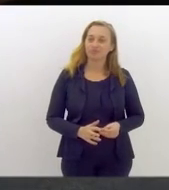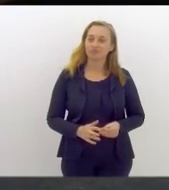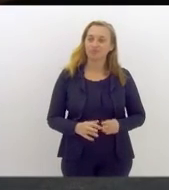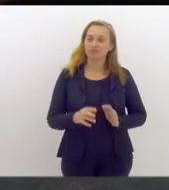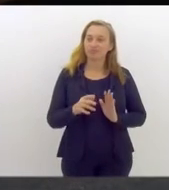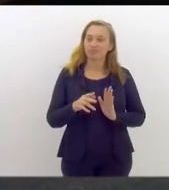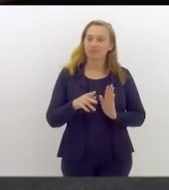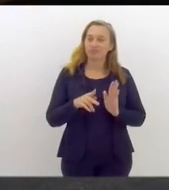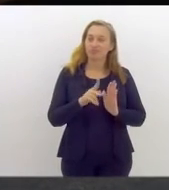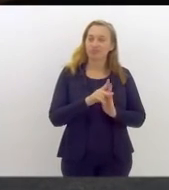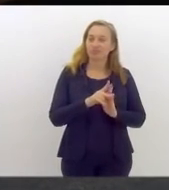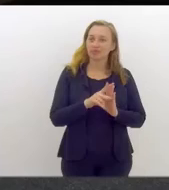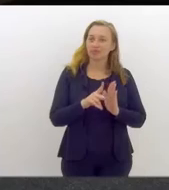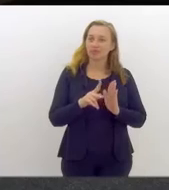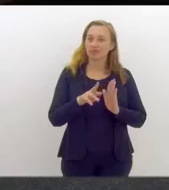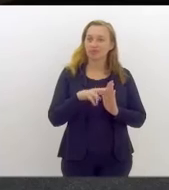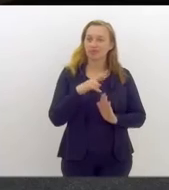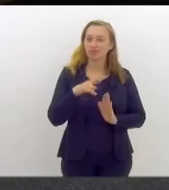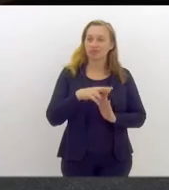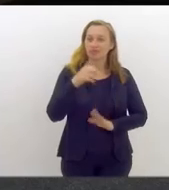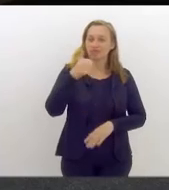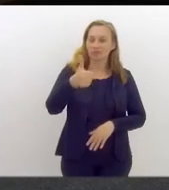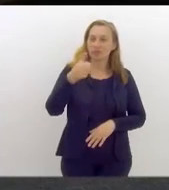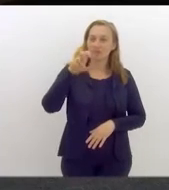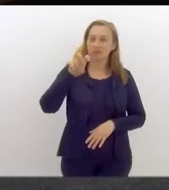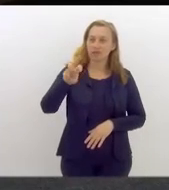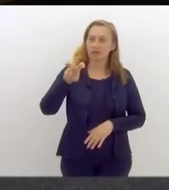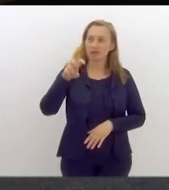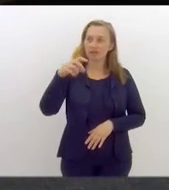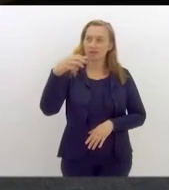Projeto de resolução